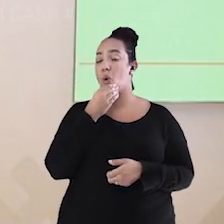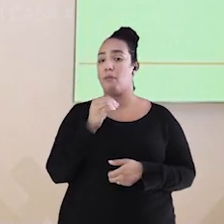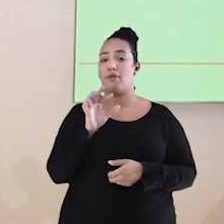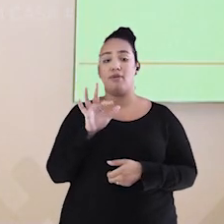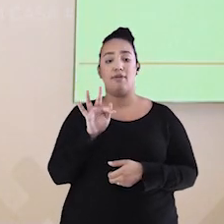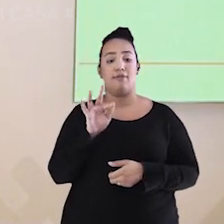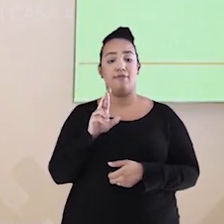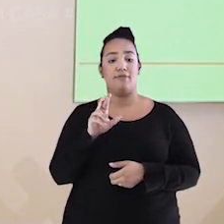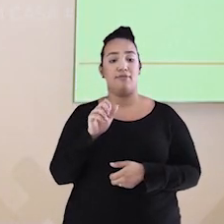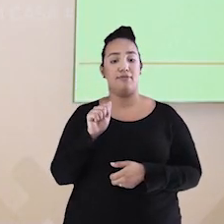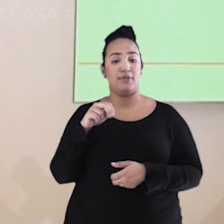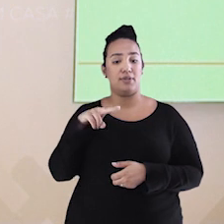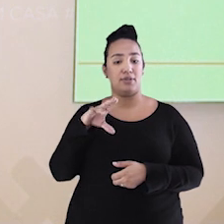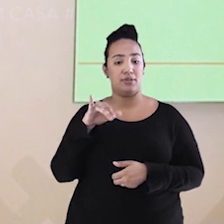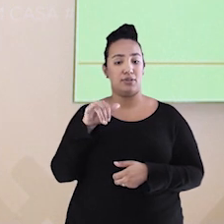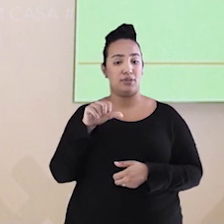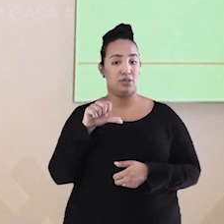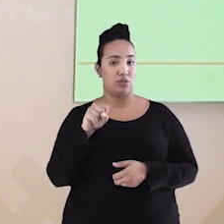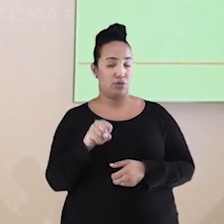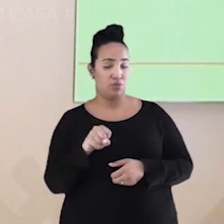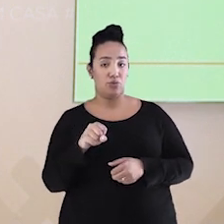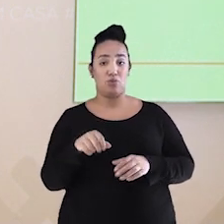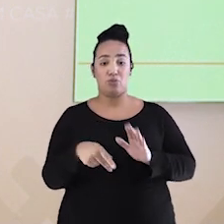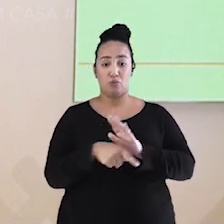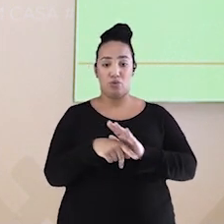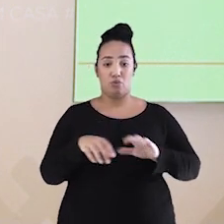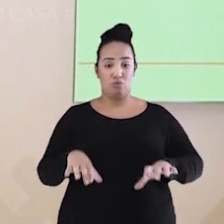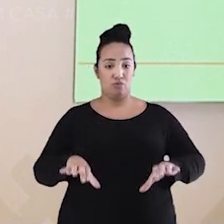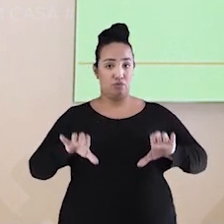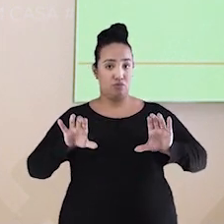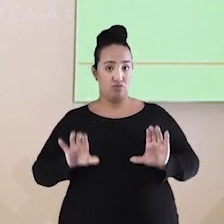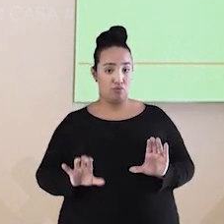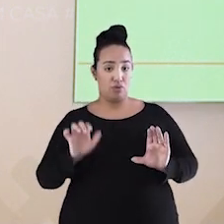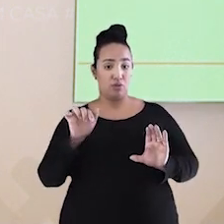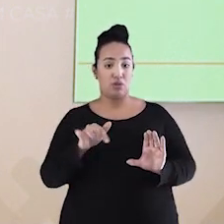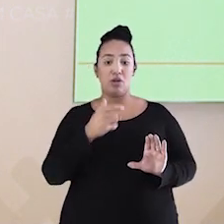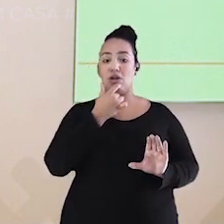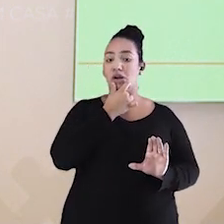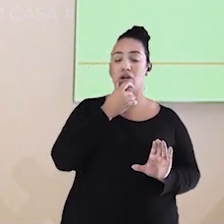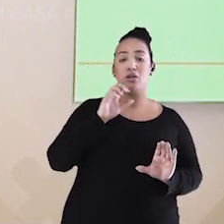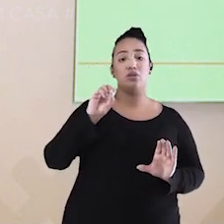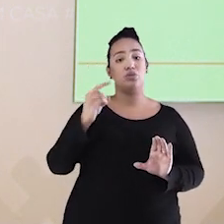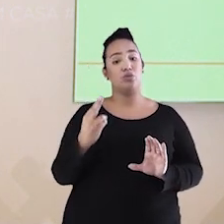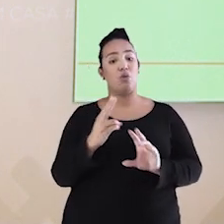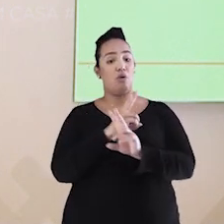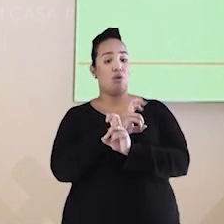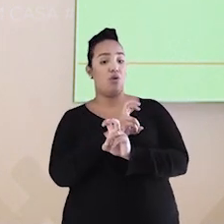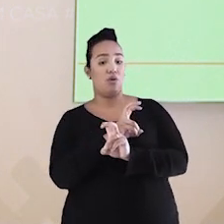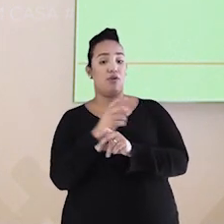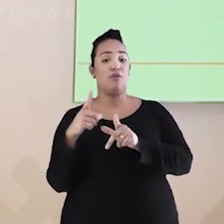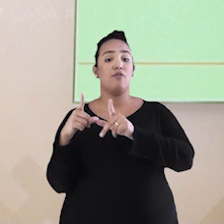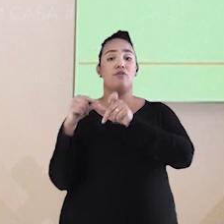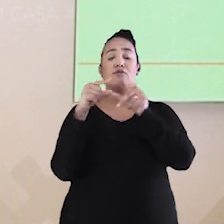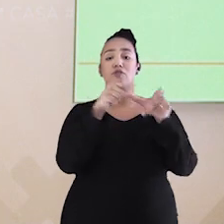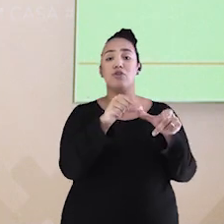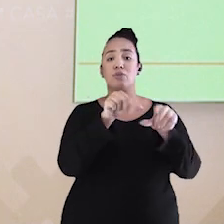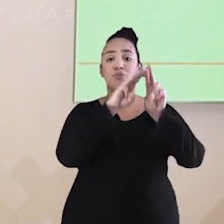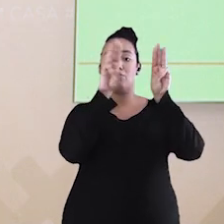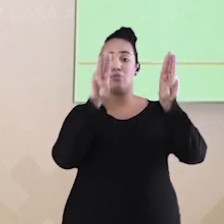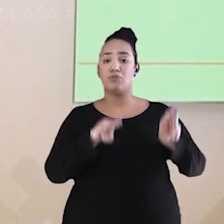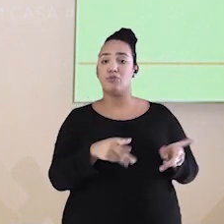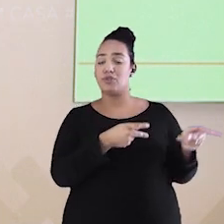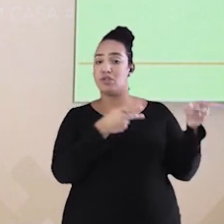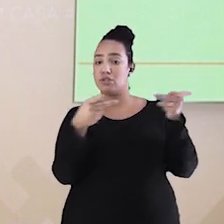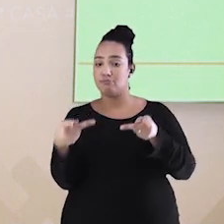Questão 1. Francisco Ferdinando, herdeiro do trono, inglês ou austríaco, estava em viagem à Bósnia